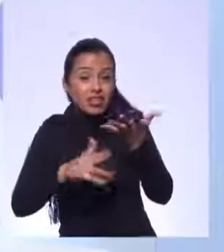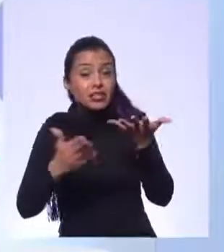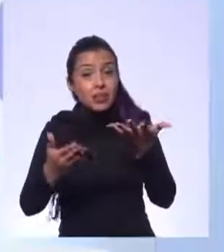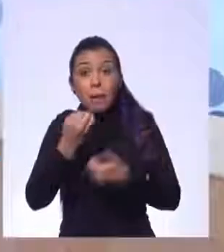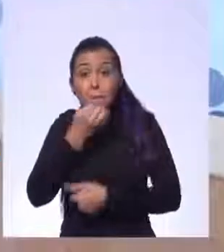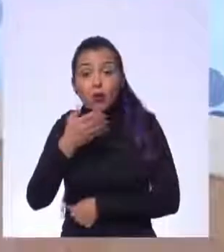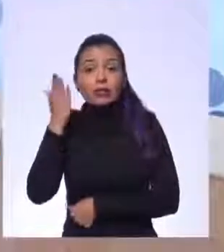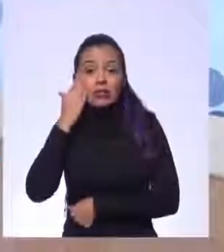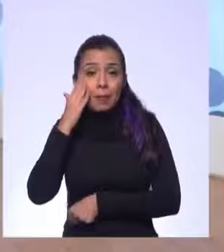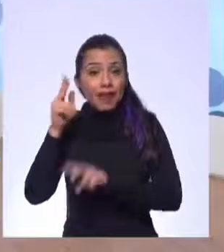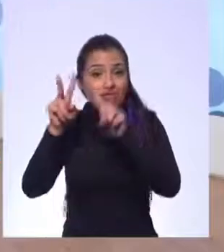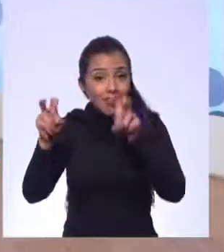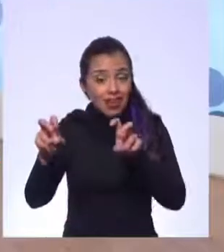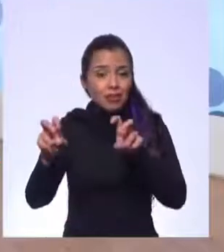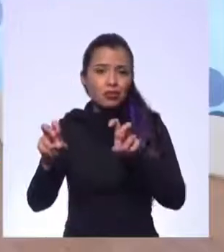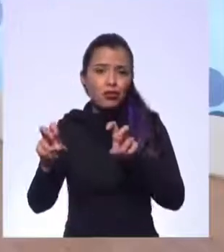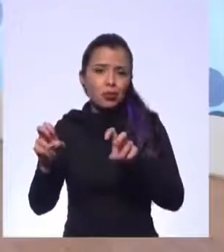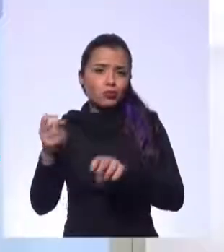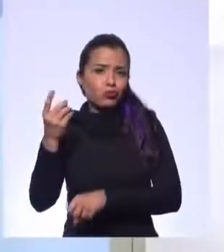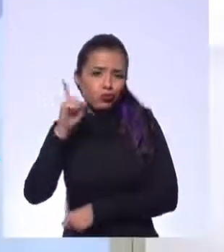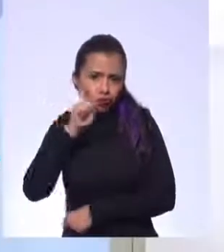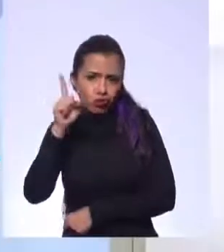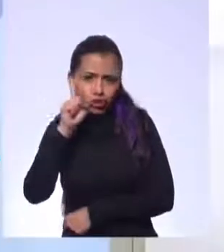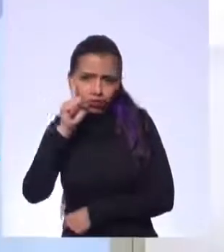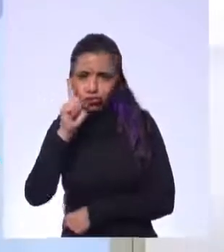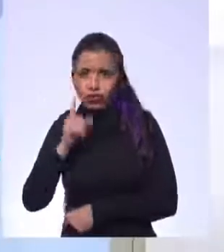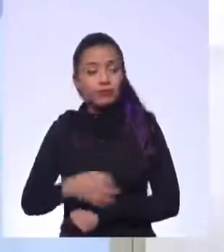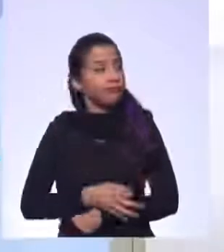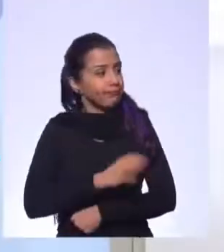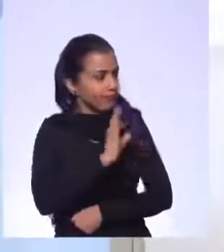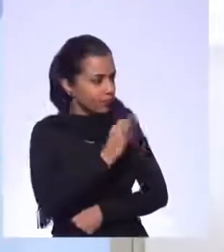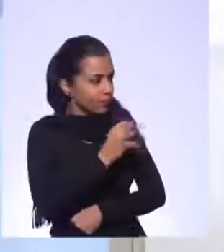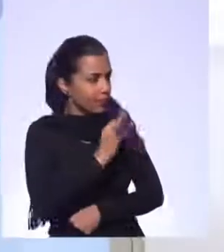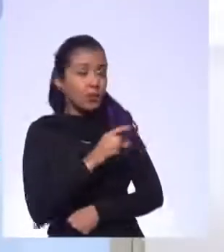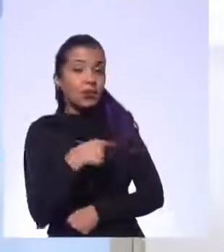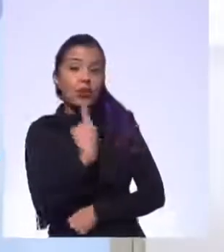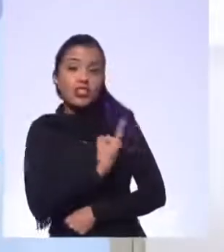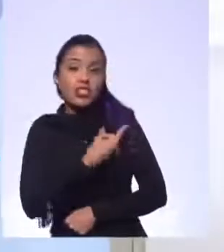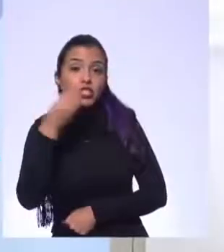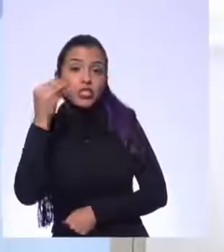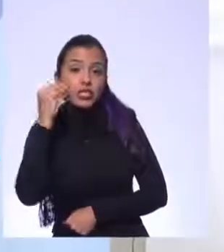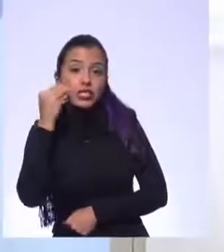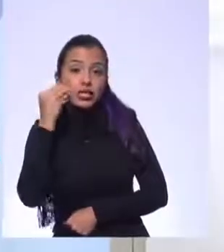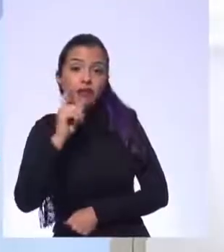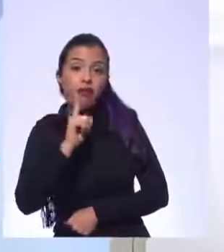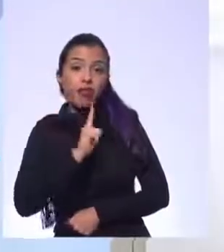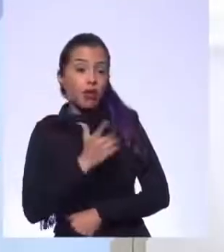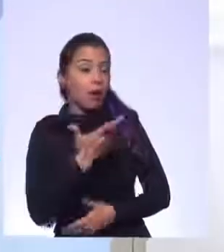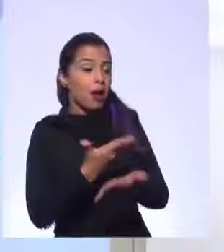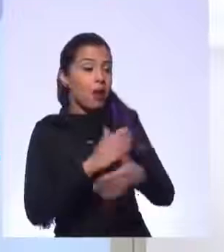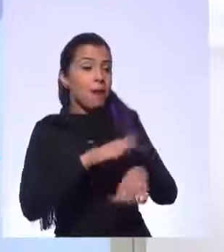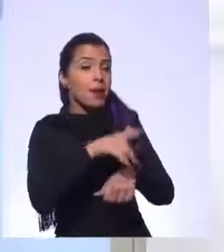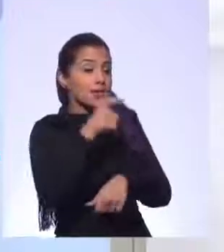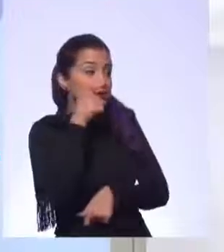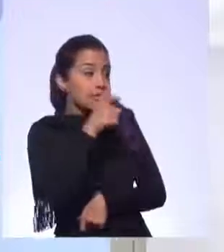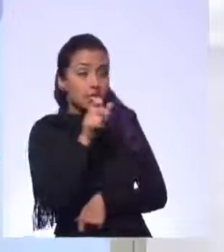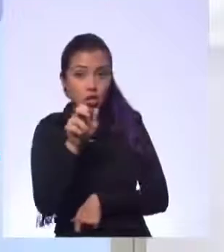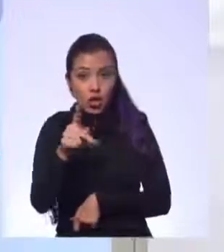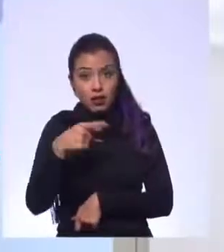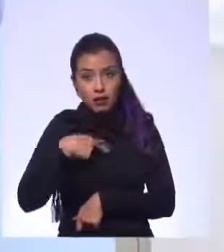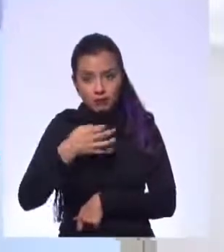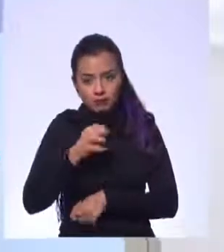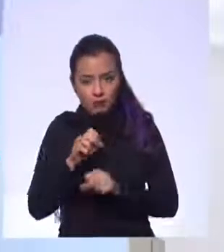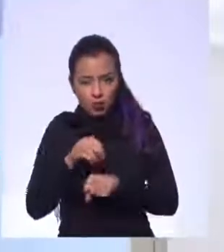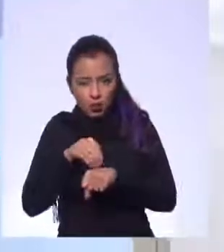atualidades também, né? Sim, né? Então a gente tenta deixar a aula um pouco mais interessante, ok? Então era esse o meu recadinho.